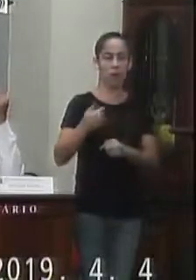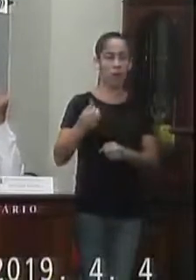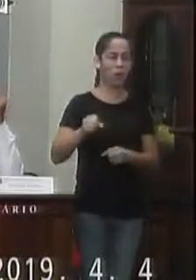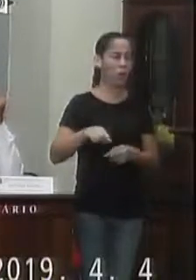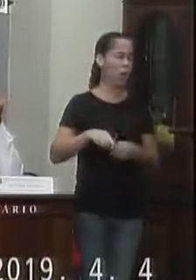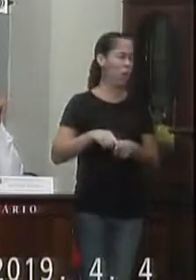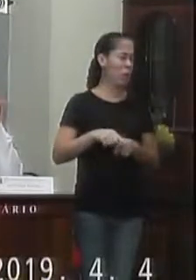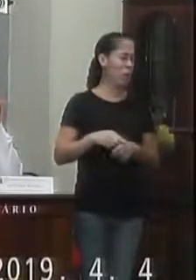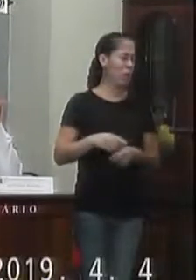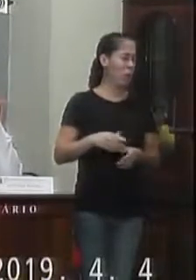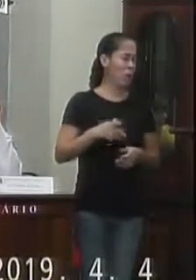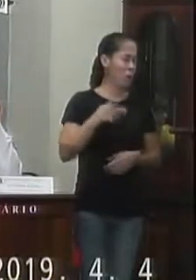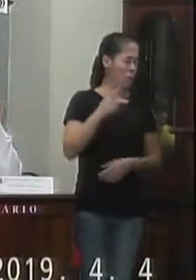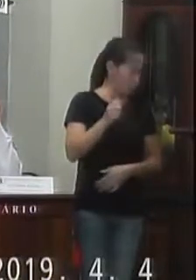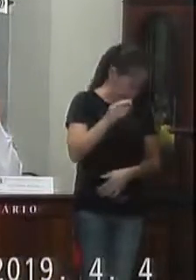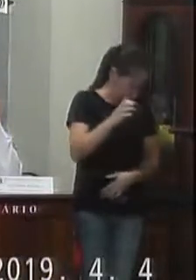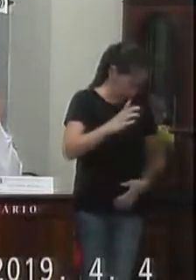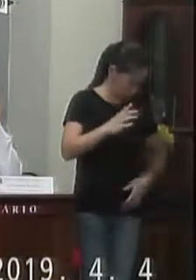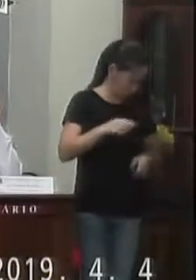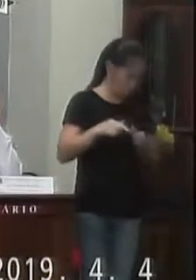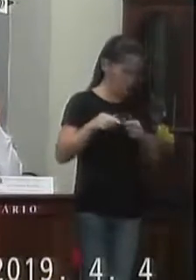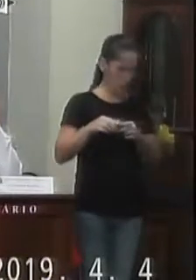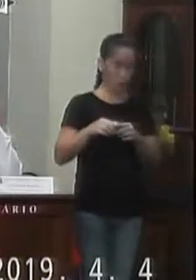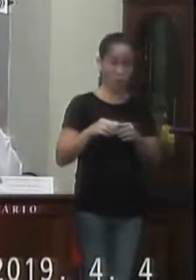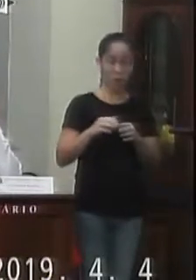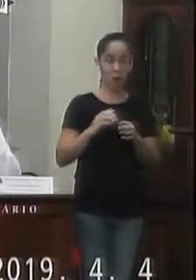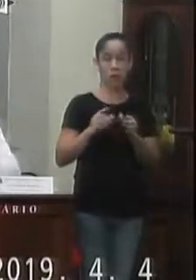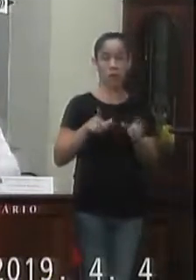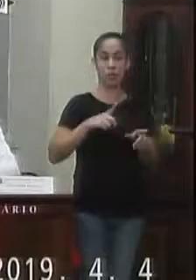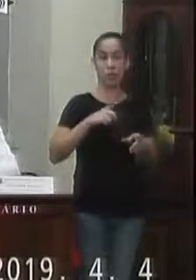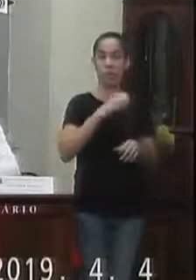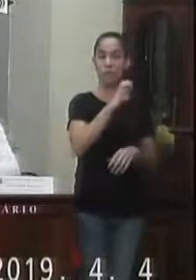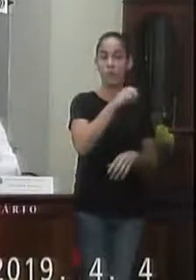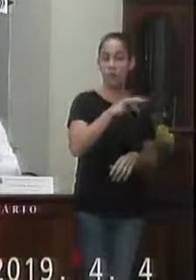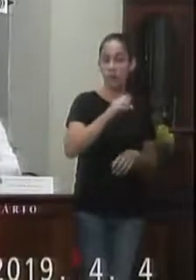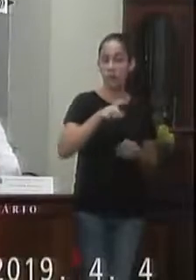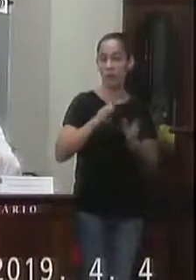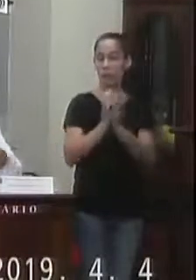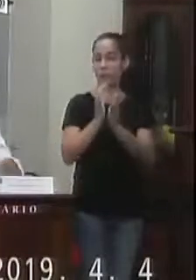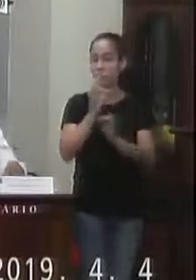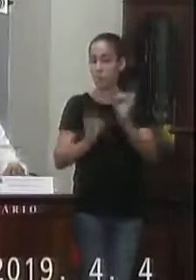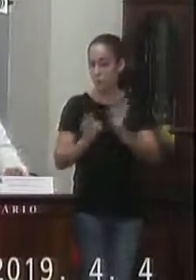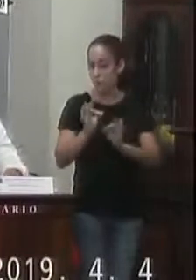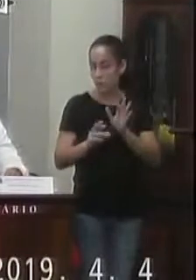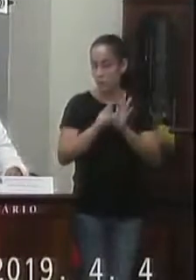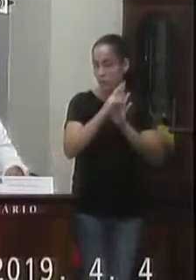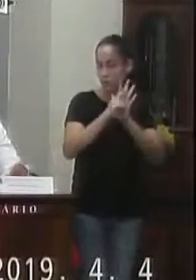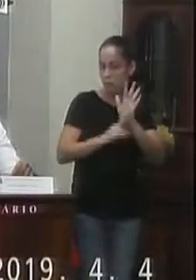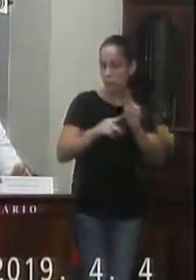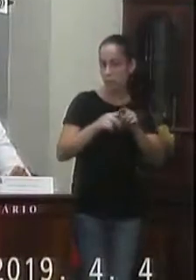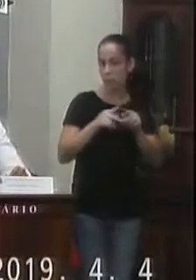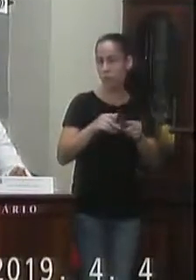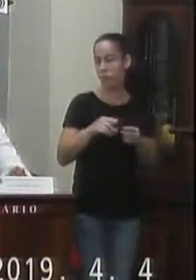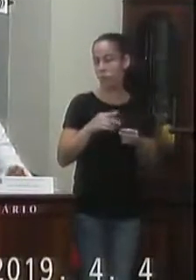9/4/2019. Parecer com emenda da Constituição de Justiça e Redação de